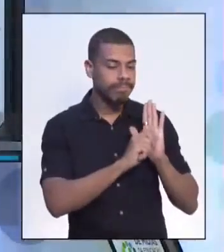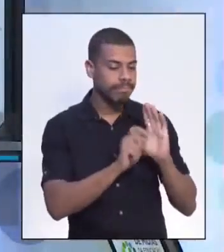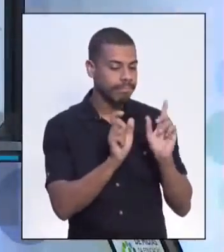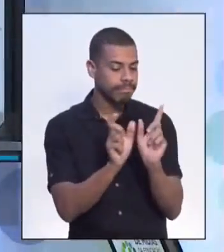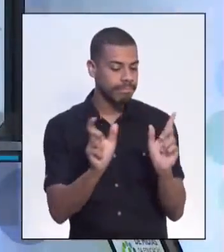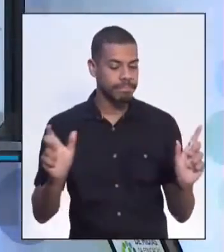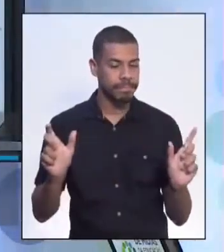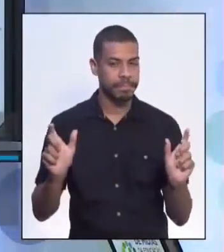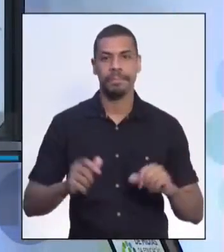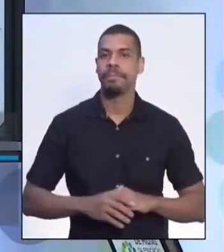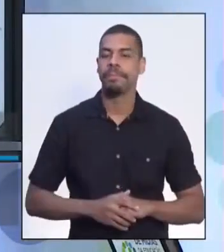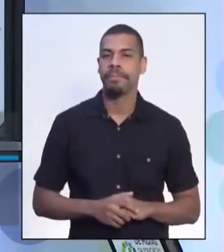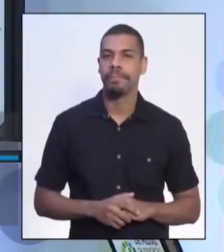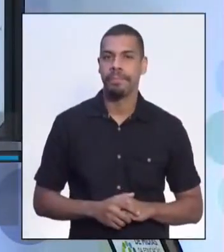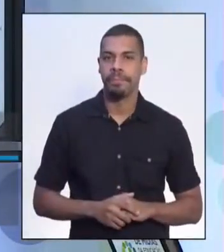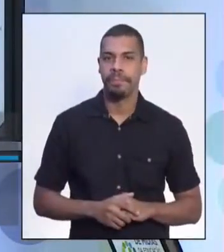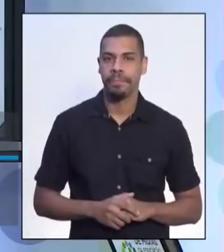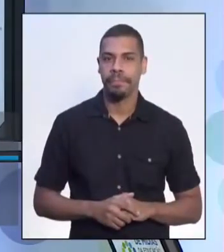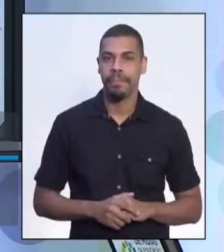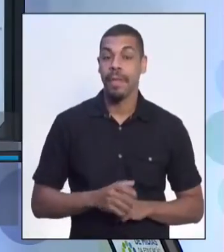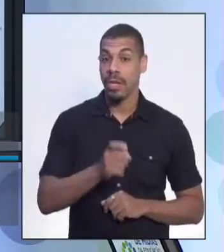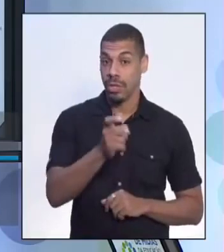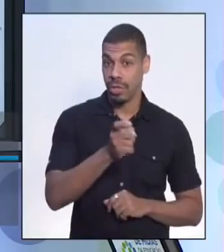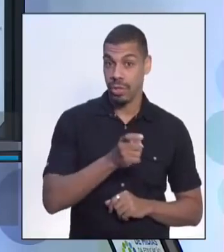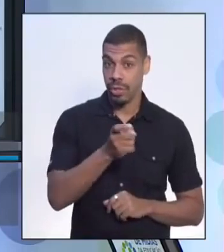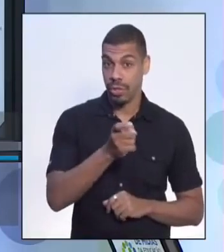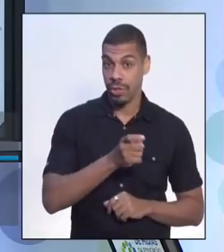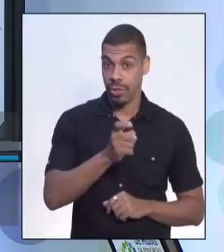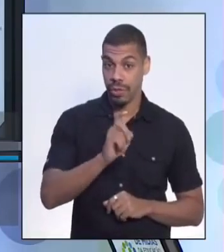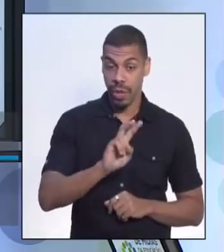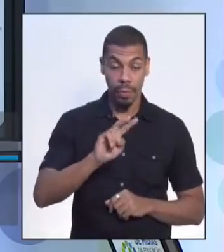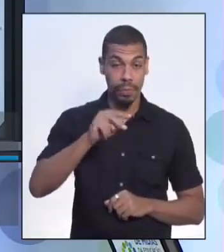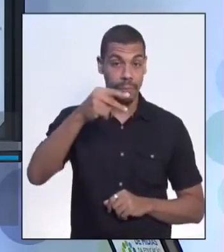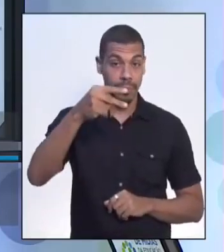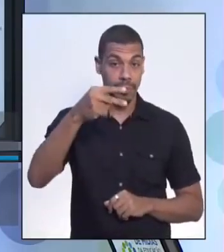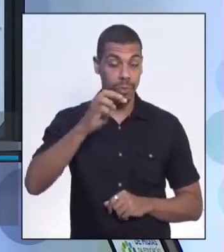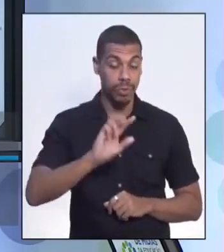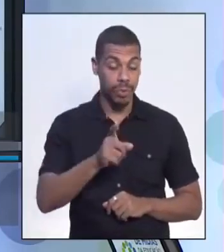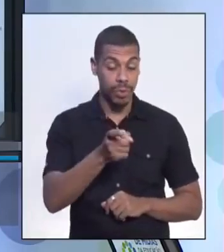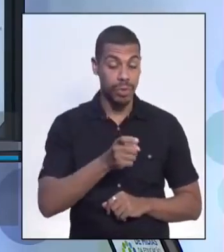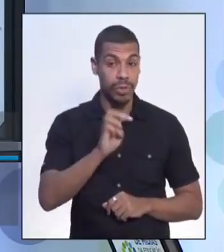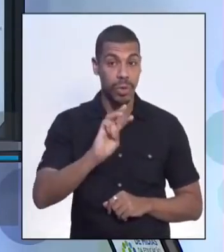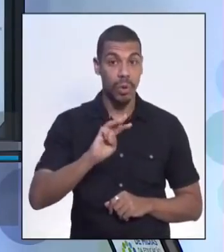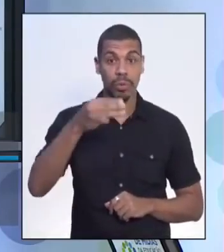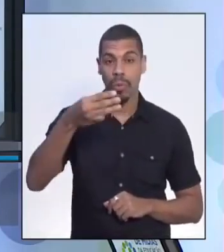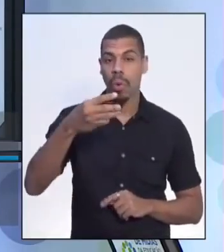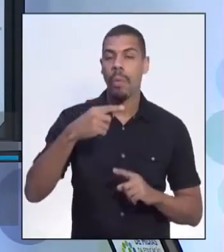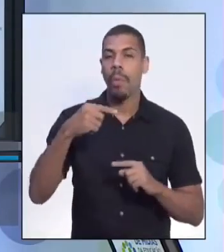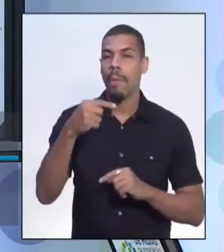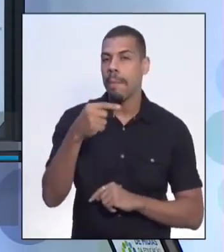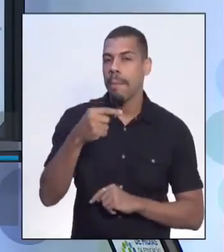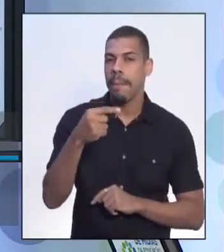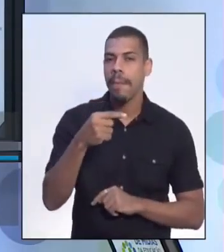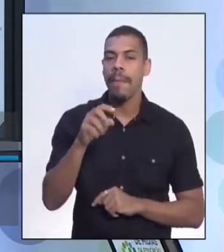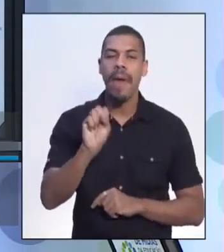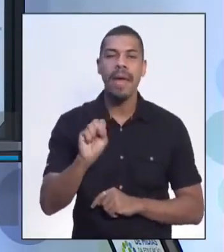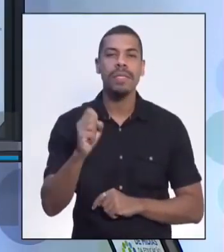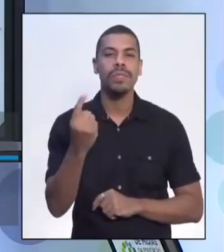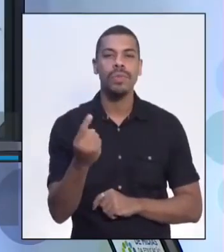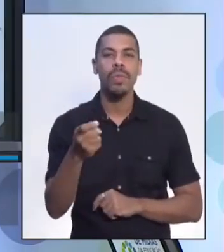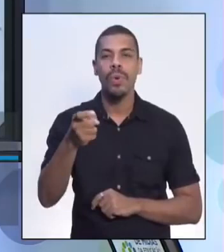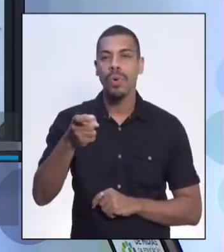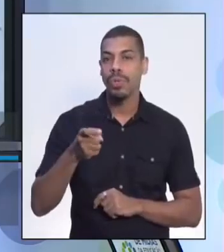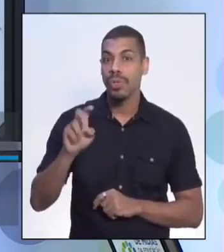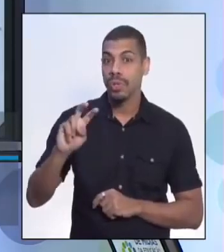forma da função. X ao cubo menos S1 x ao